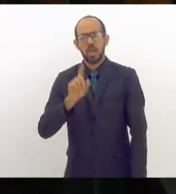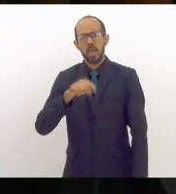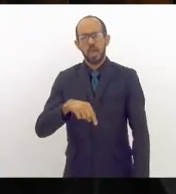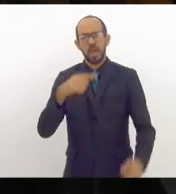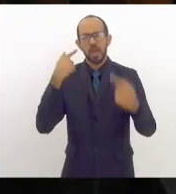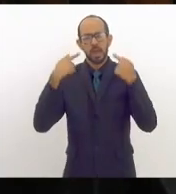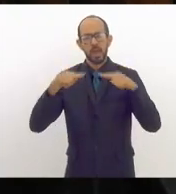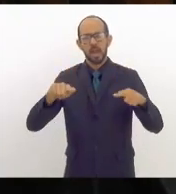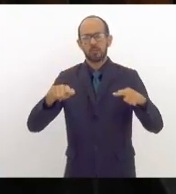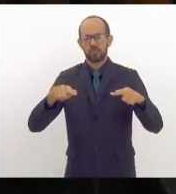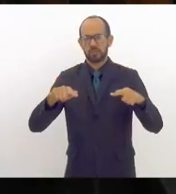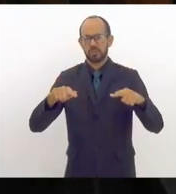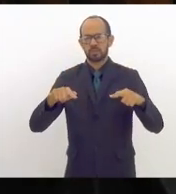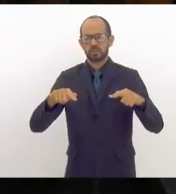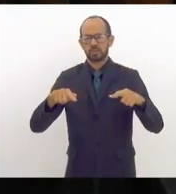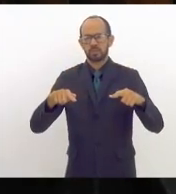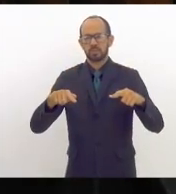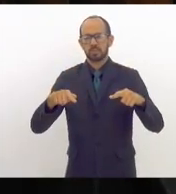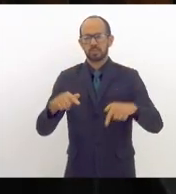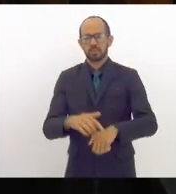é gravíssimo